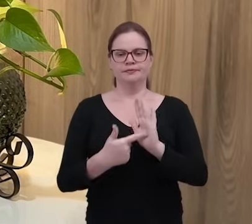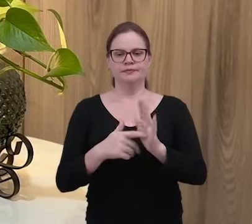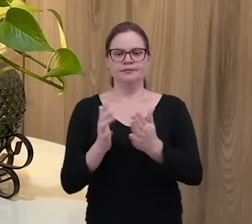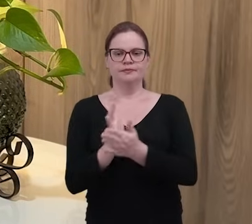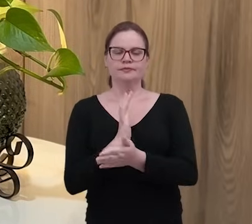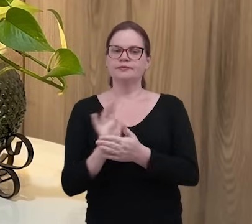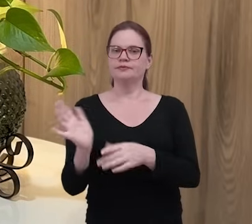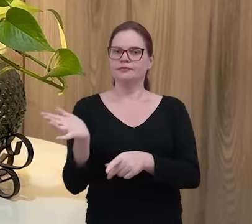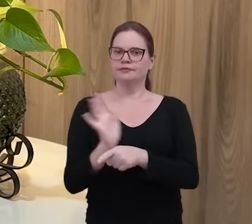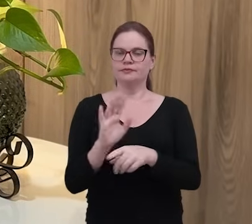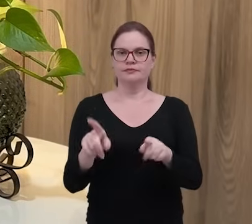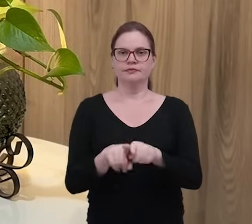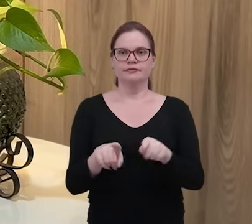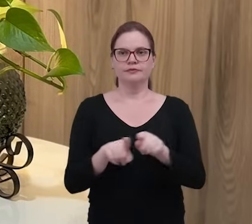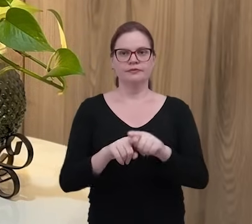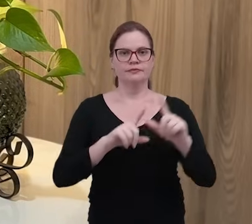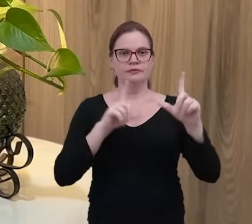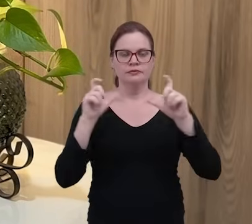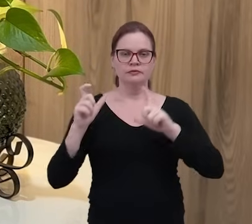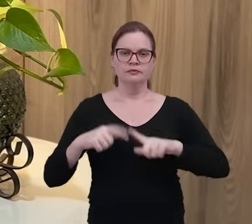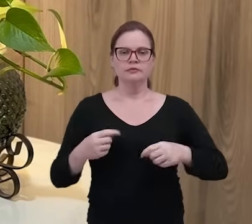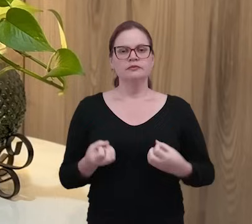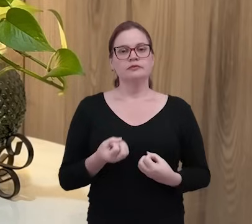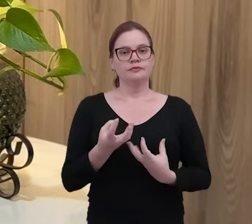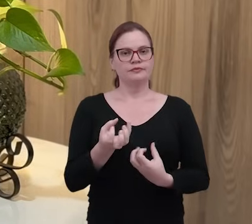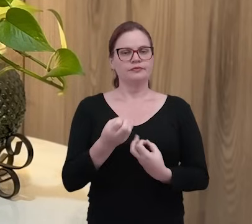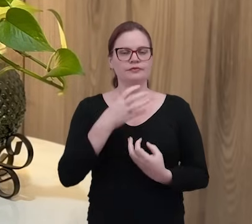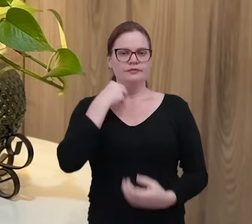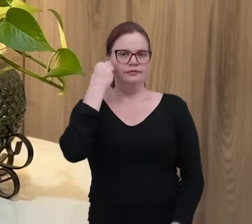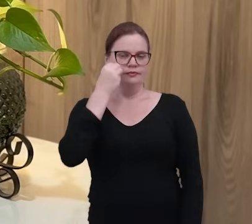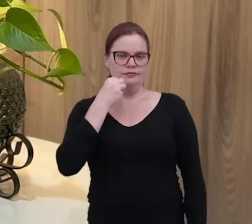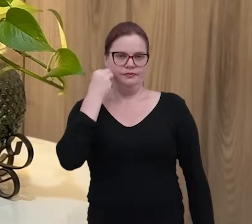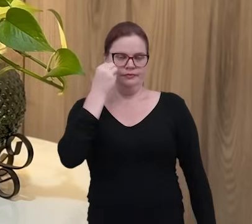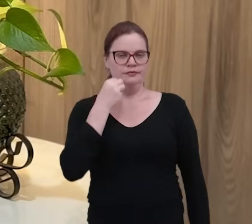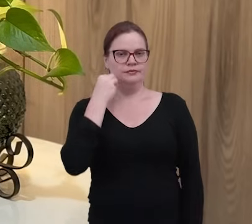coisas, alguns vídeos, algumas fotografias e contar algumas experiências